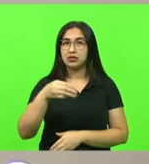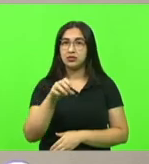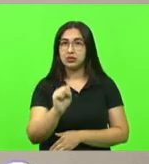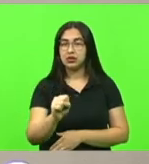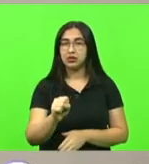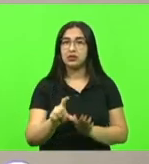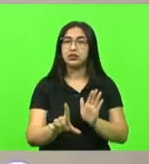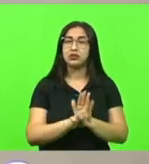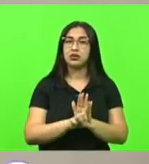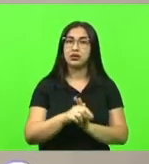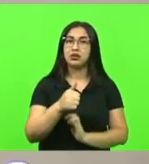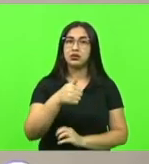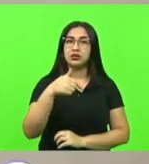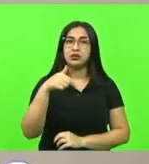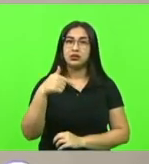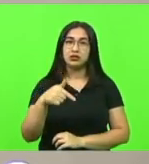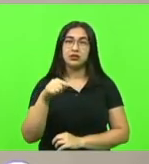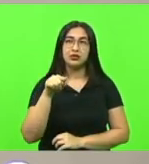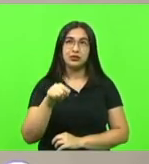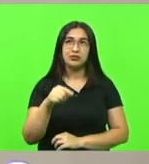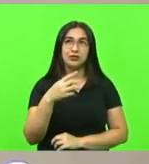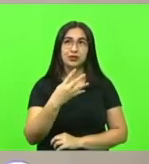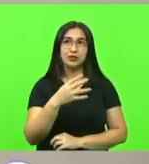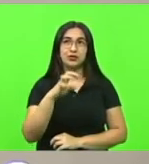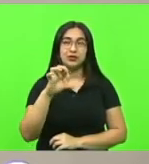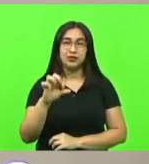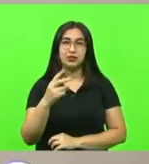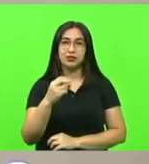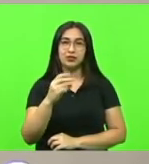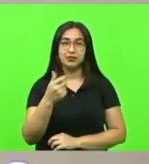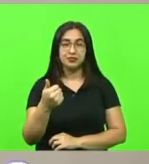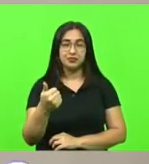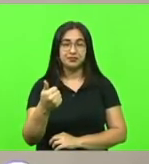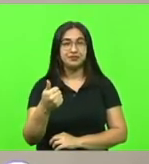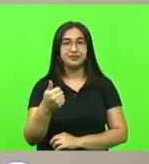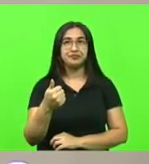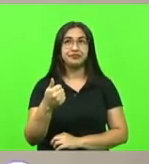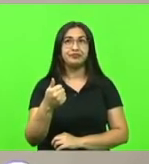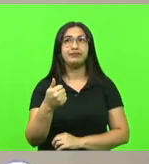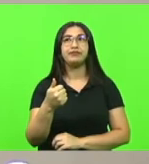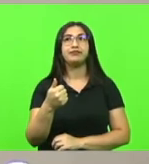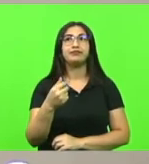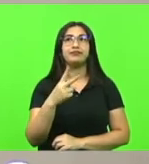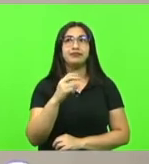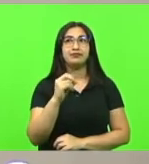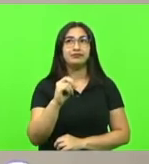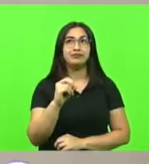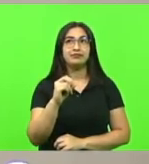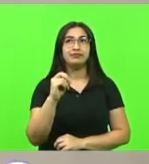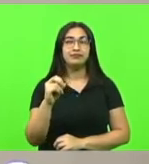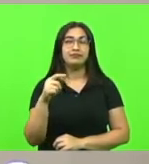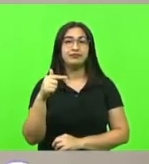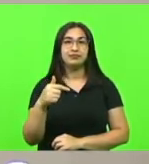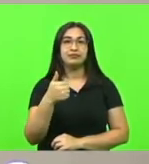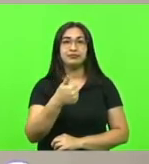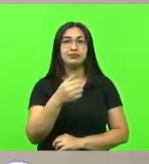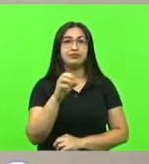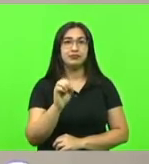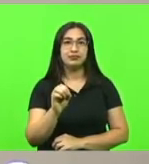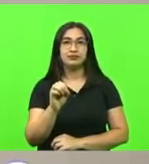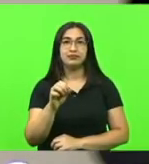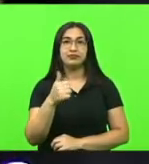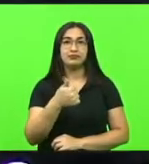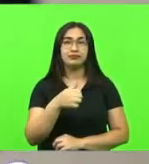17.649 de 2018, 13.992 de 2007 e 10.297 de